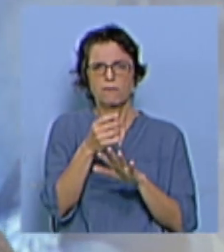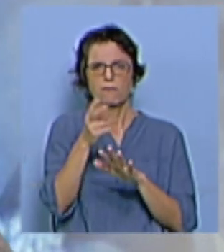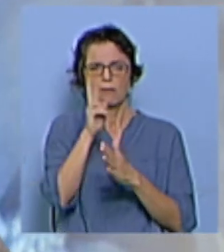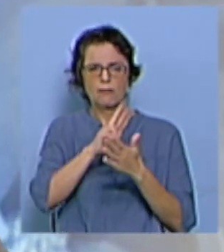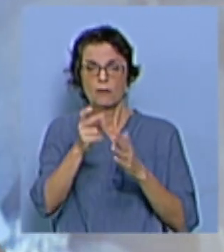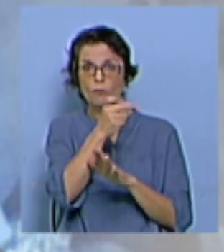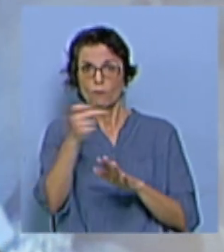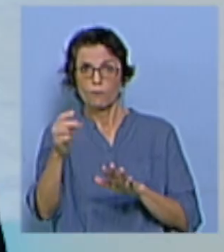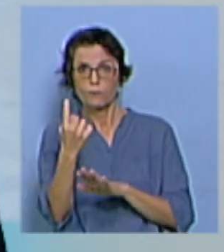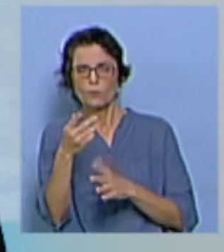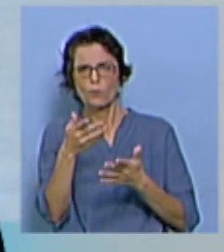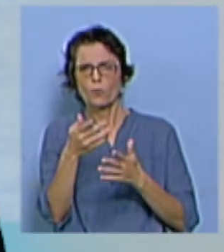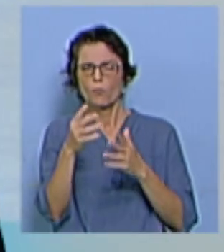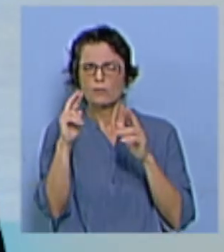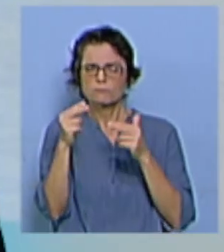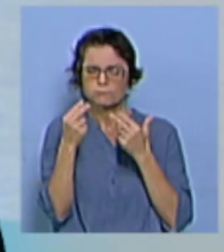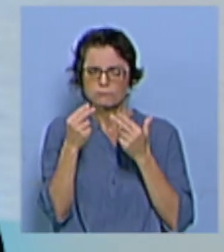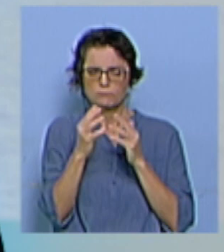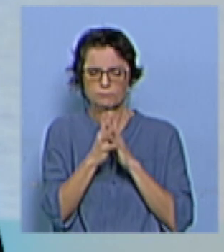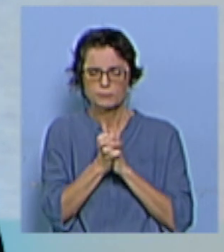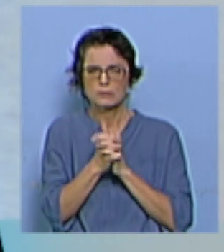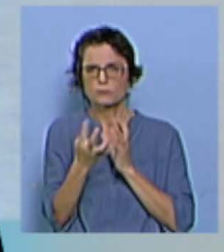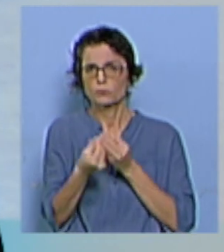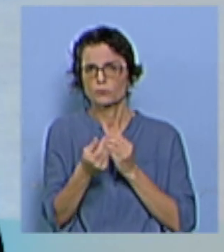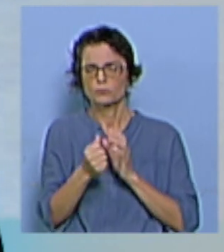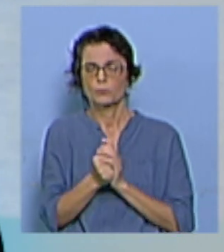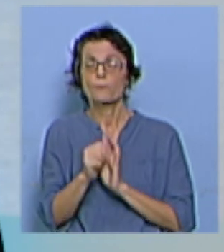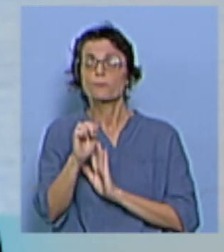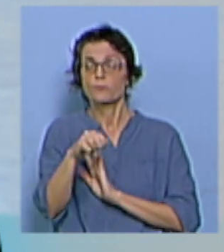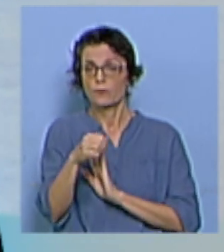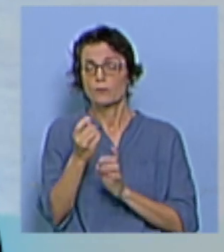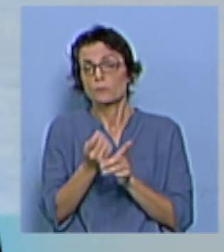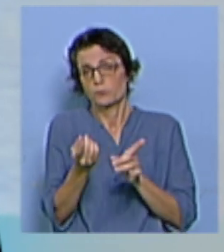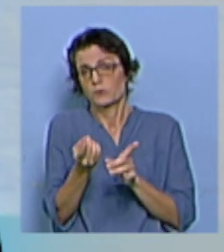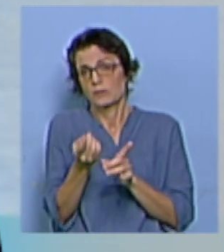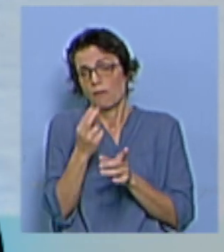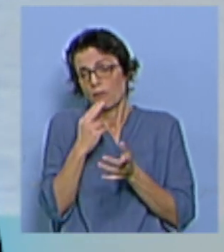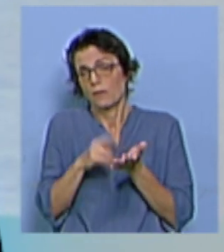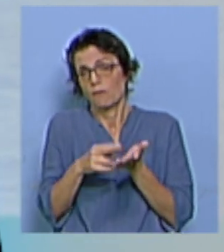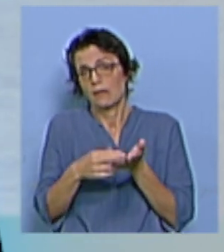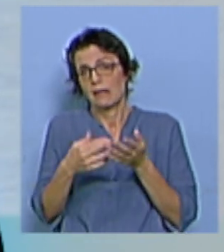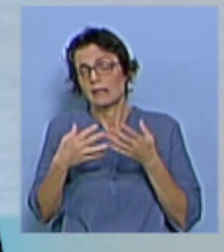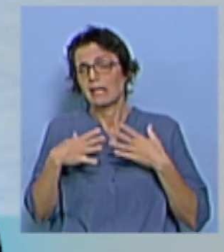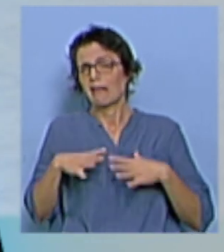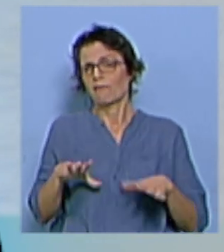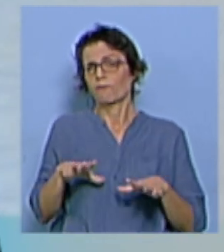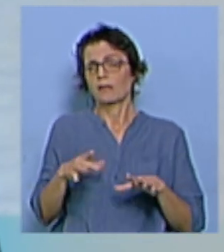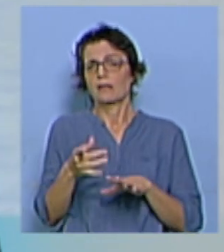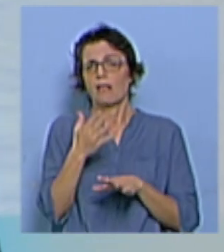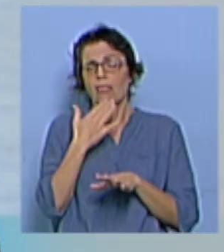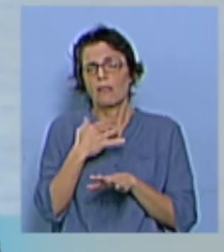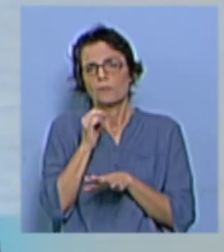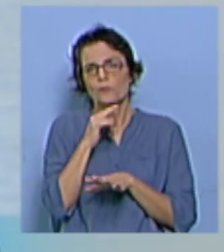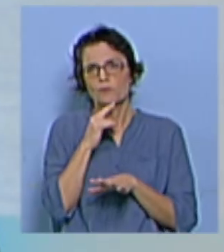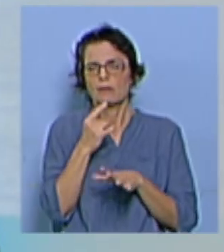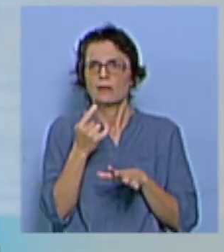oração? Sim, porque as nossas férias estão cheias de cenários extraordinários, não é? Uhum. Estão cheias de